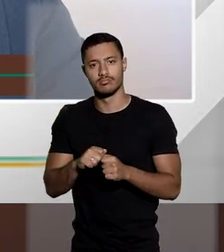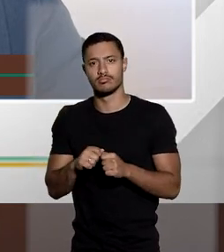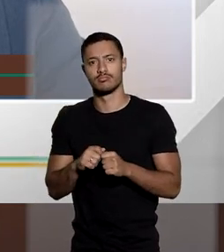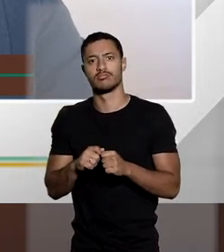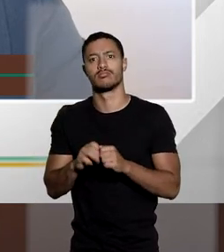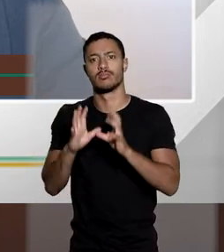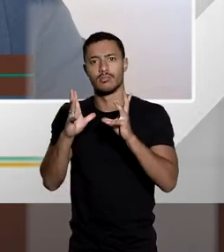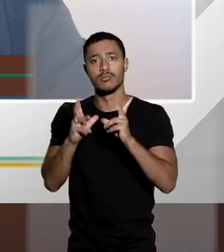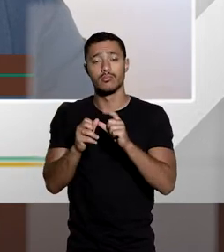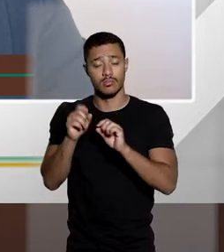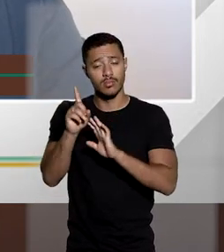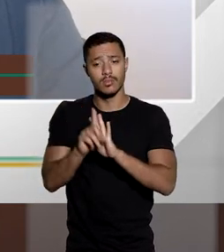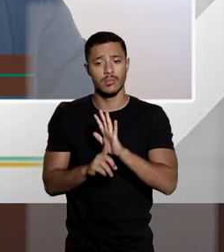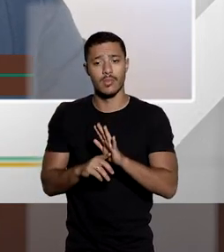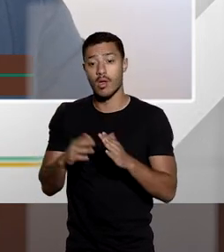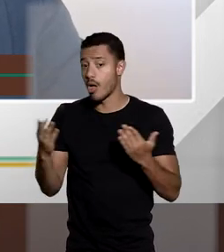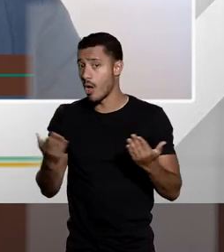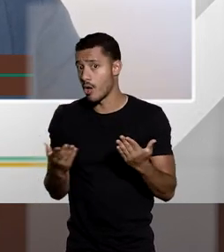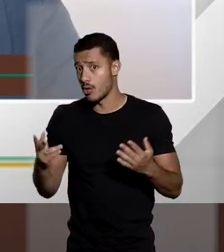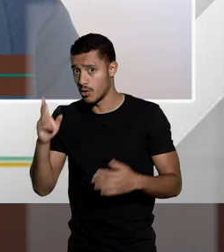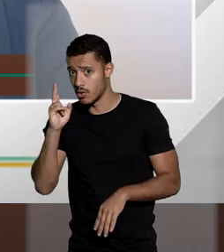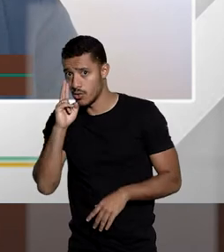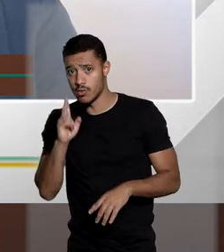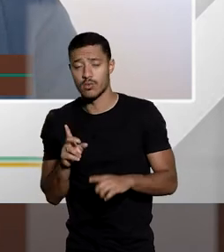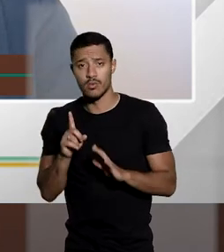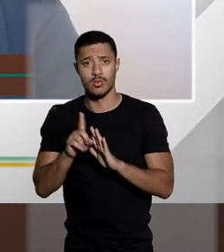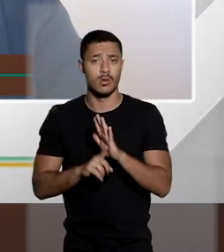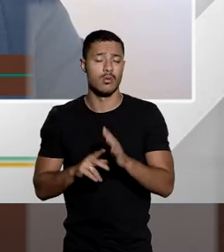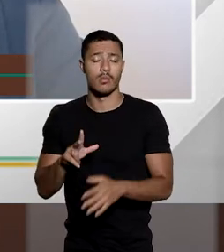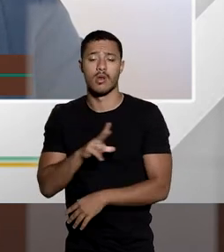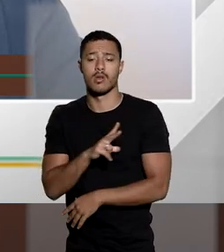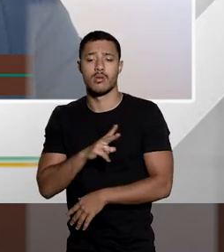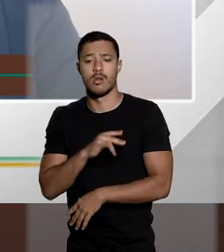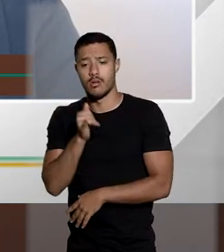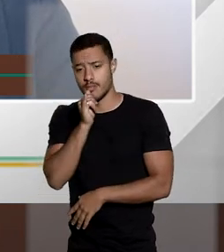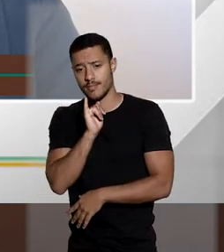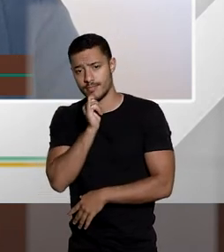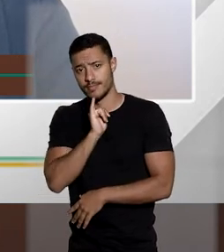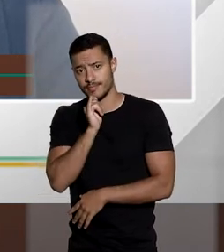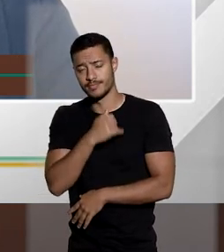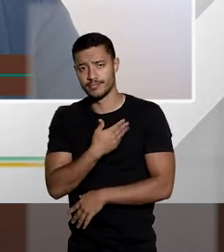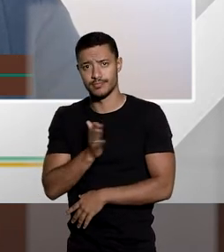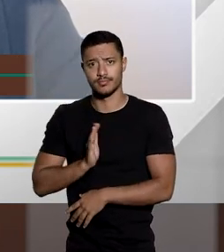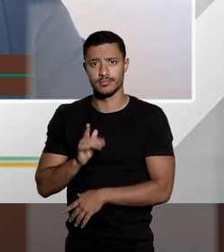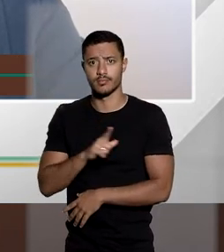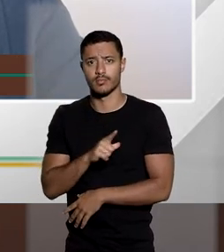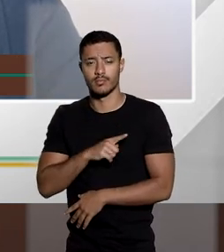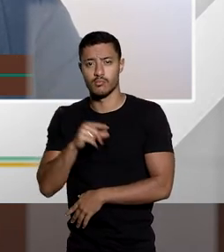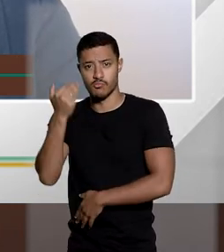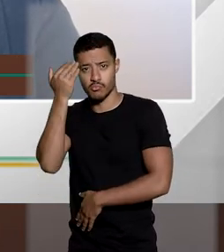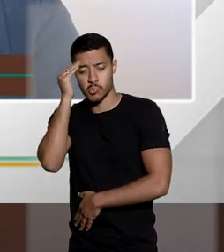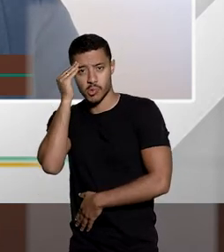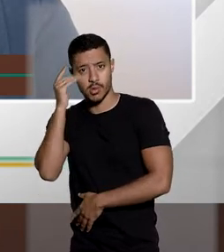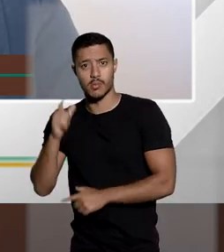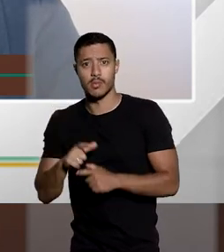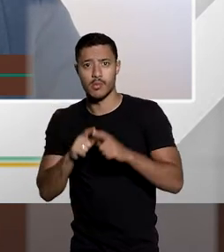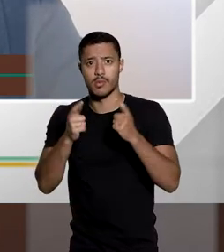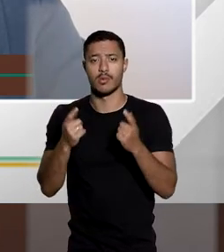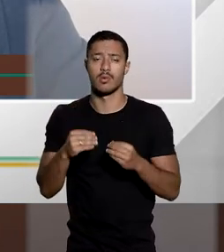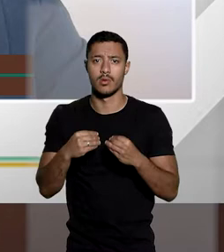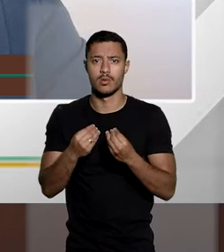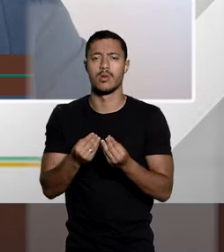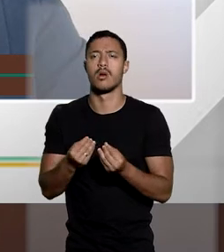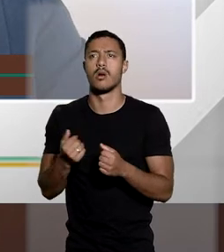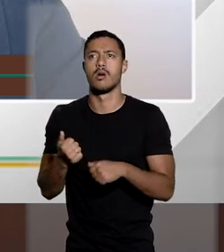teoria geral do direito. Agora, do ponto de vista do direito privado, por exemplo, nós temos uma interpretação maior que se dá